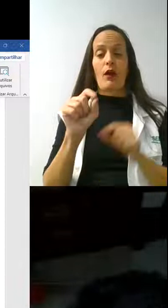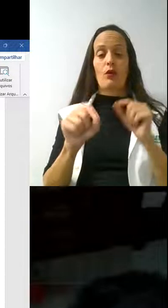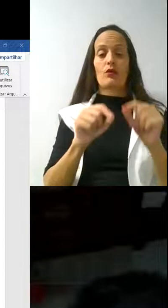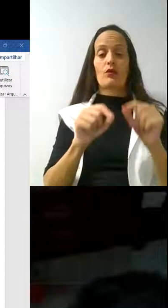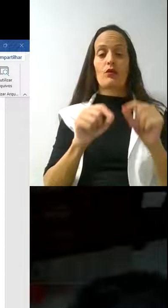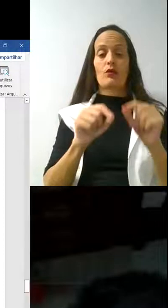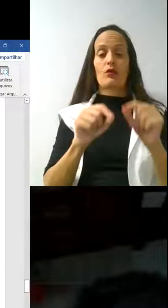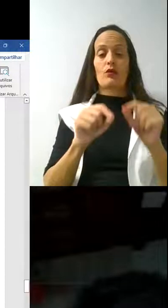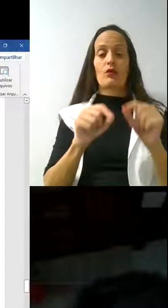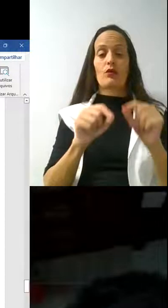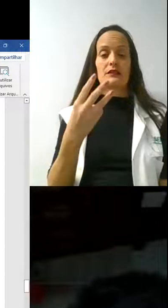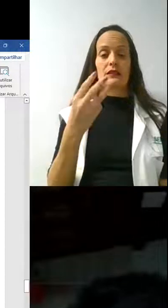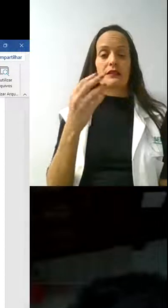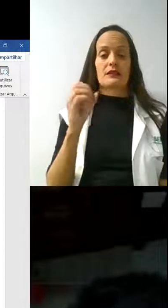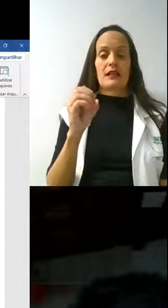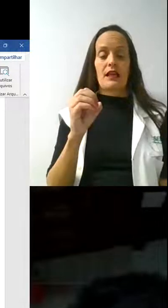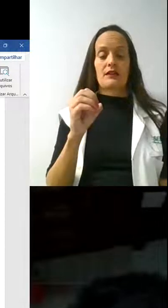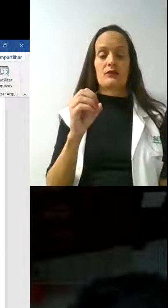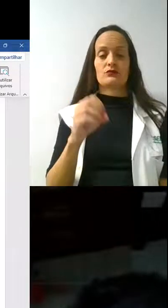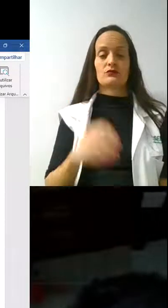da vírgula 8.